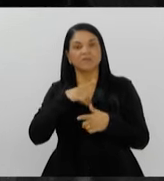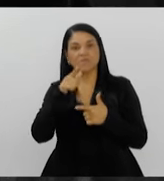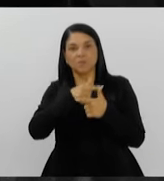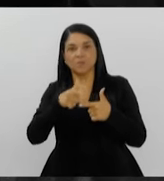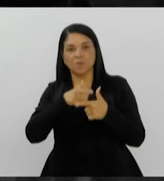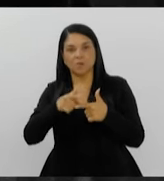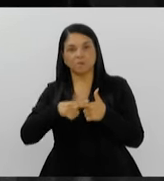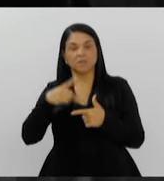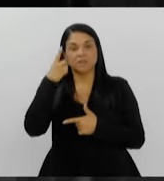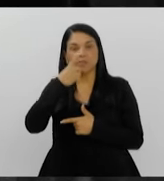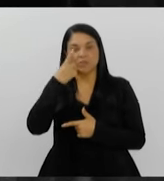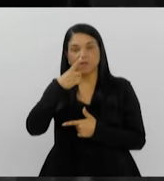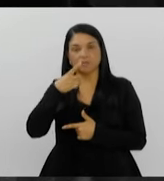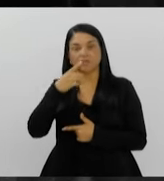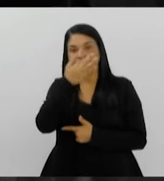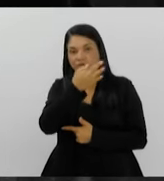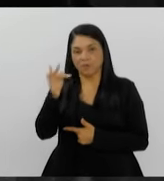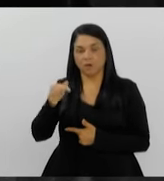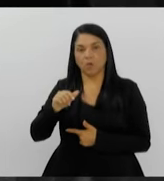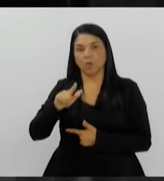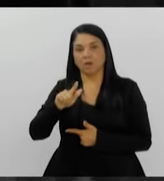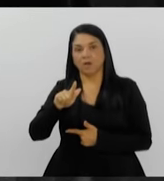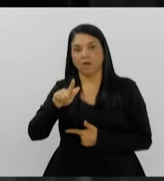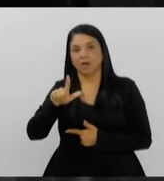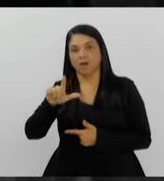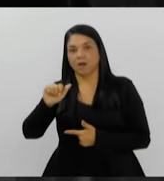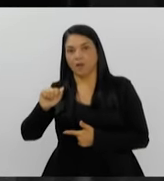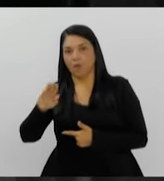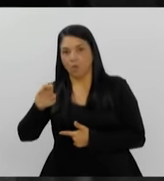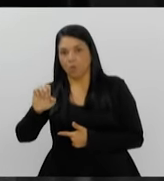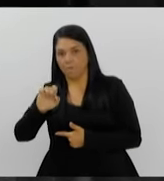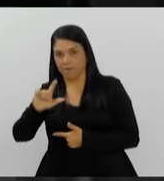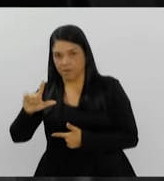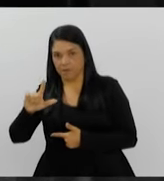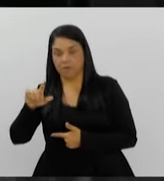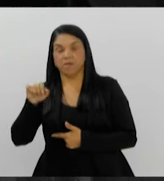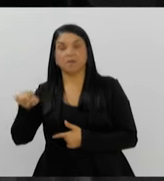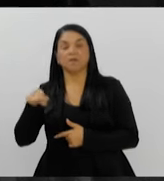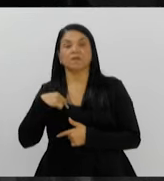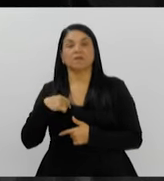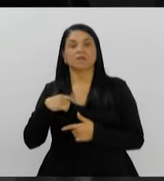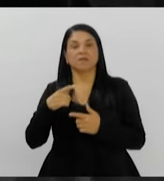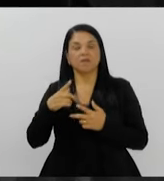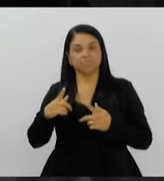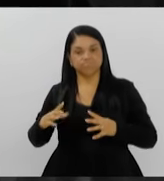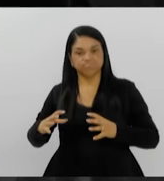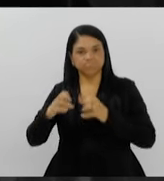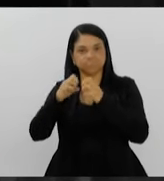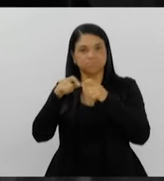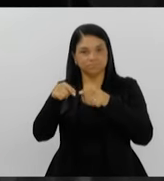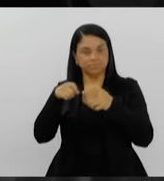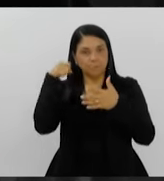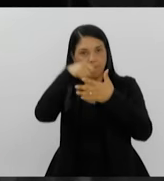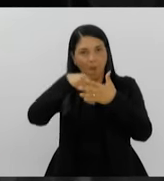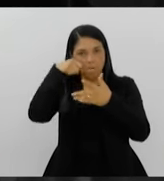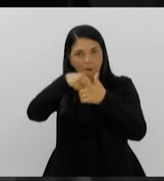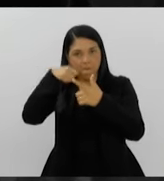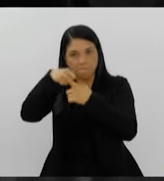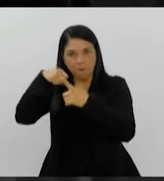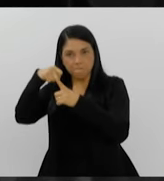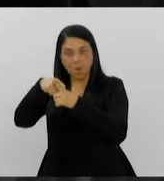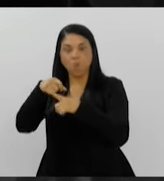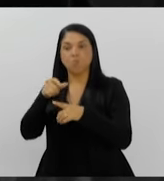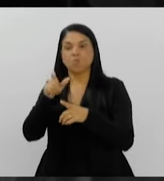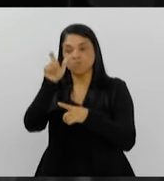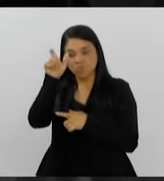deputado federal Glauber do pessol que agrediu violentamente um indivíduo que agia